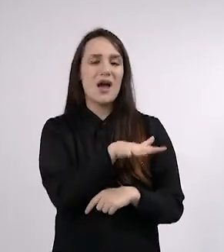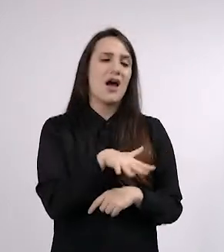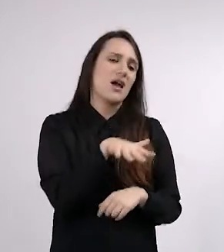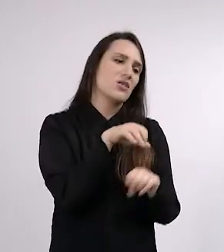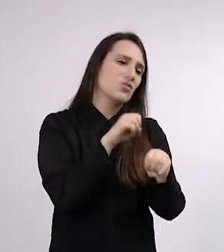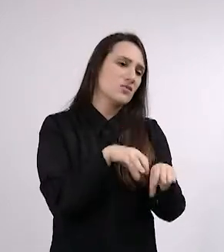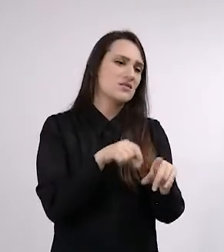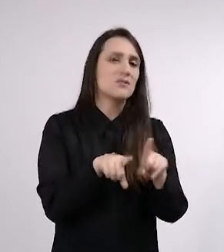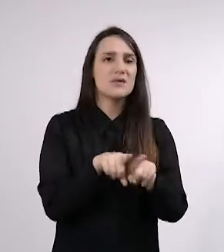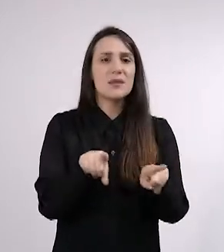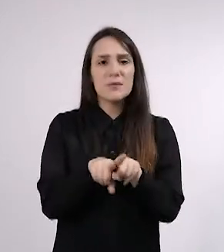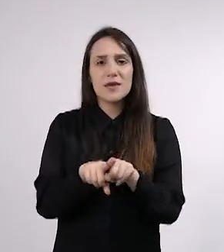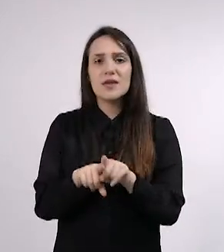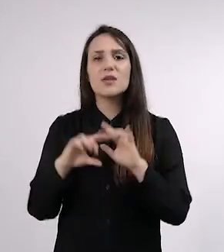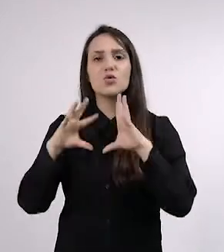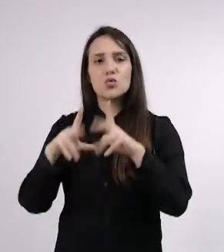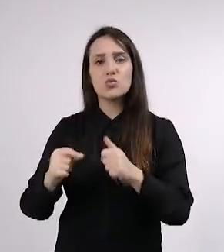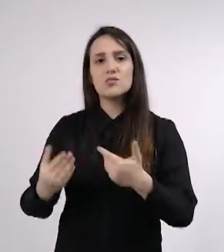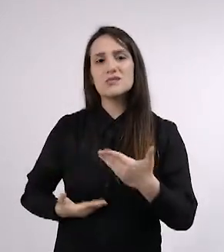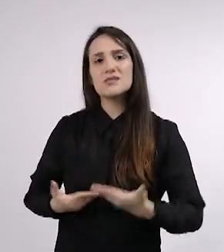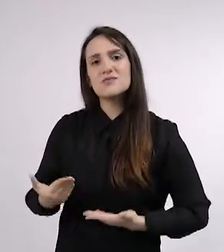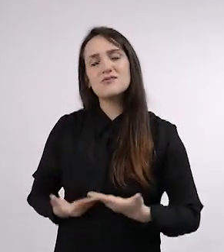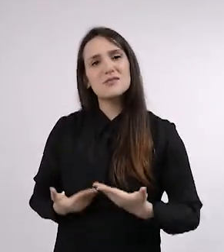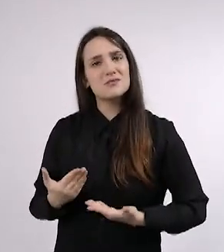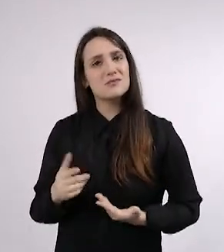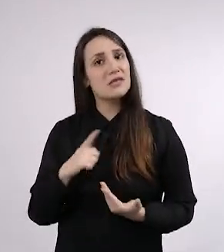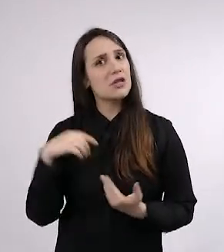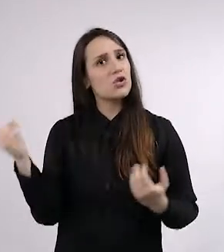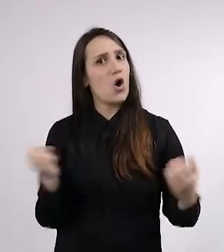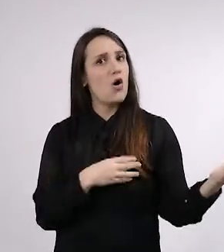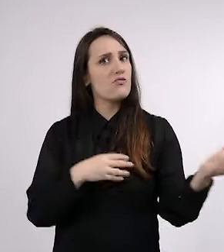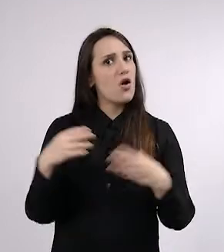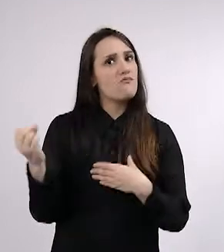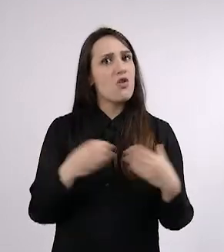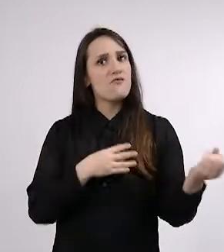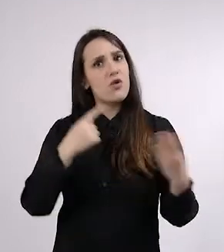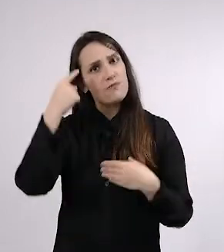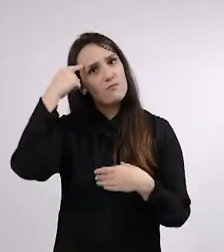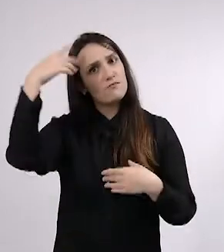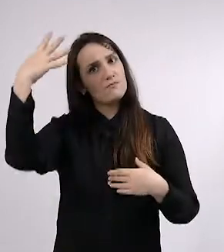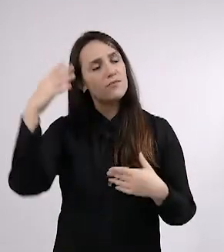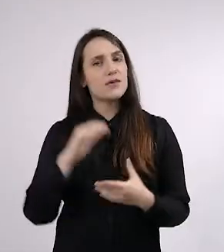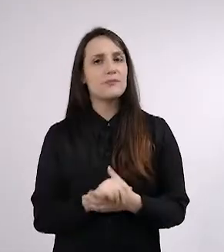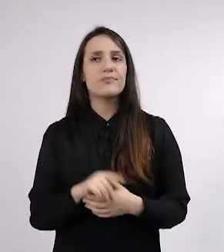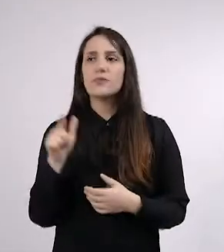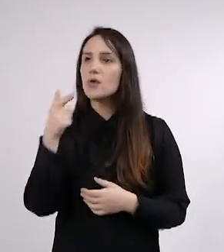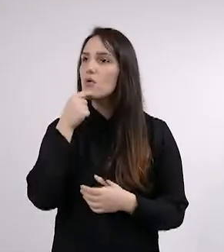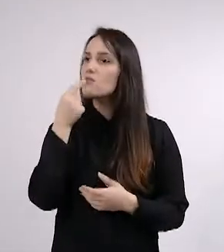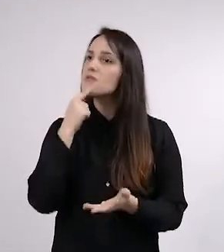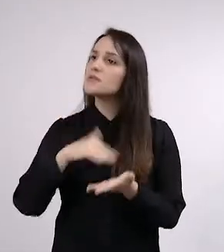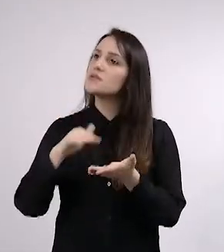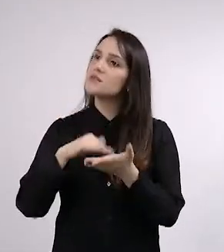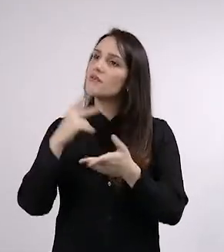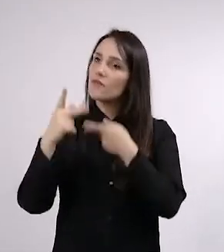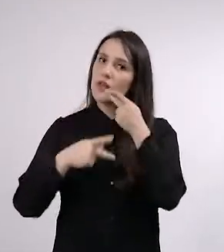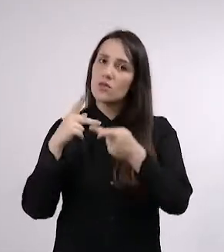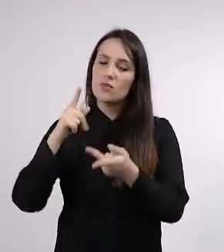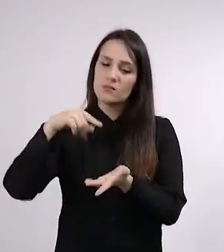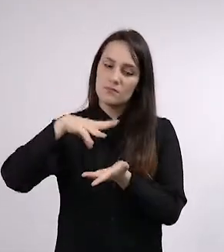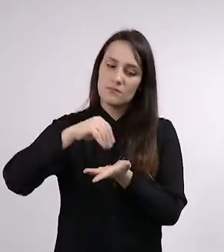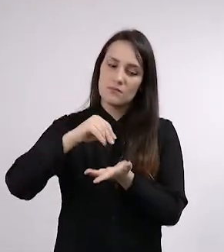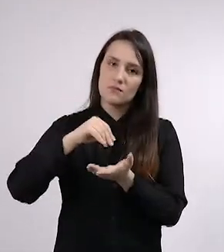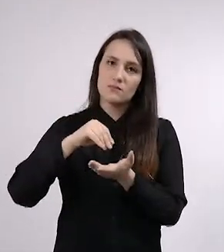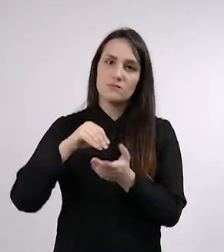área de educação, mas inclusive na prestação de serviço. Muitas inovações, o secretário falou da digitalização,